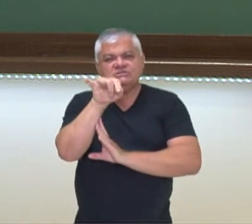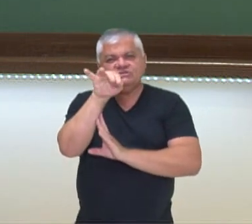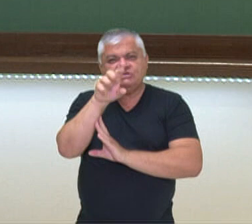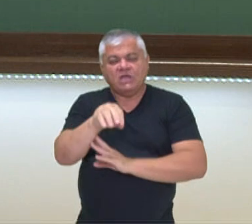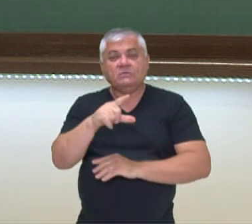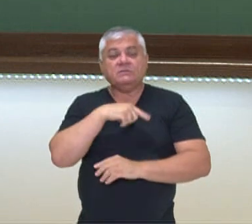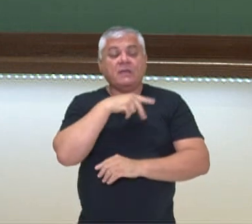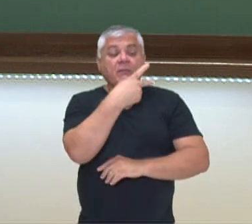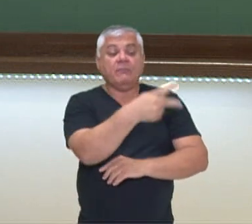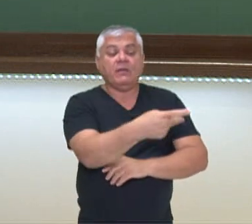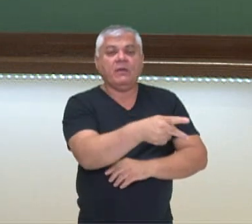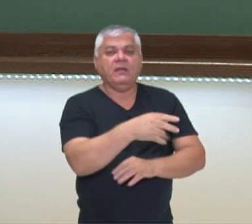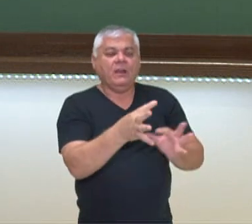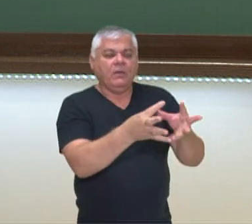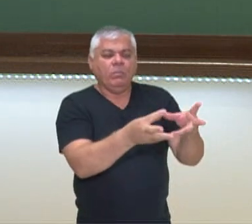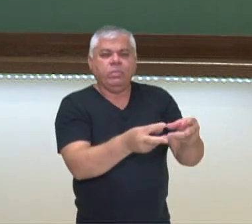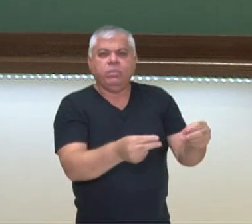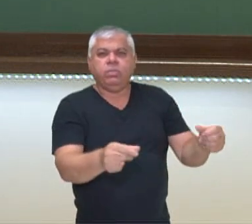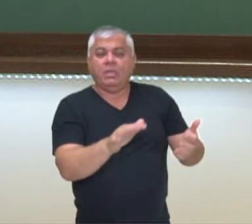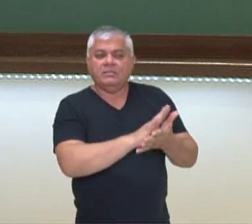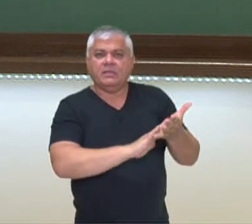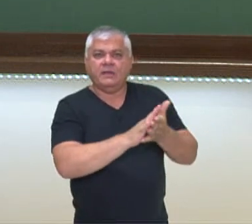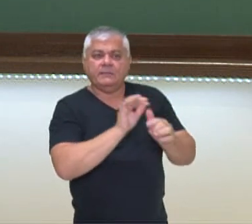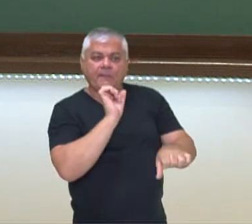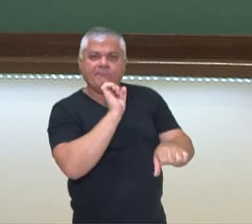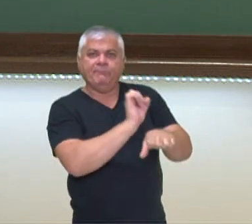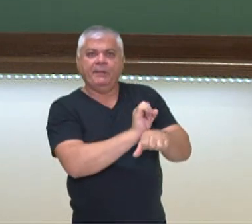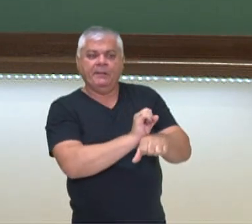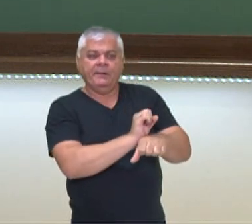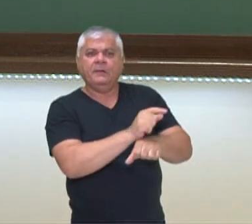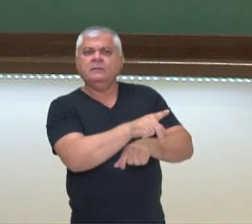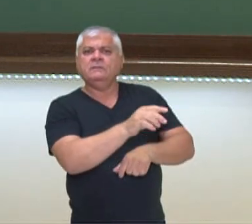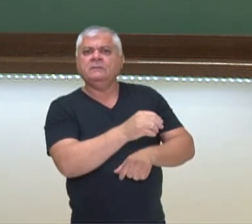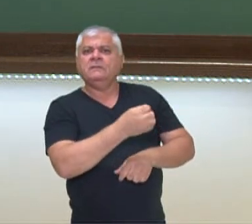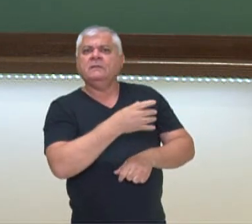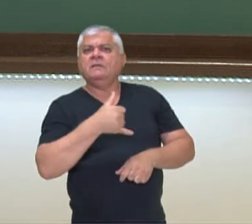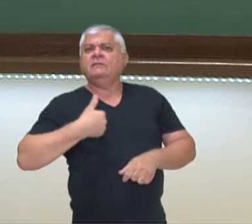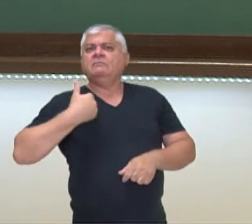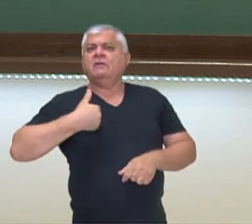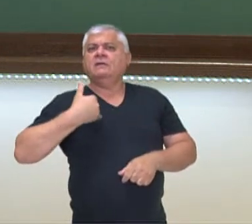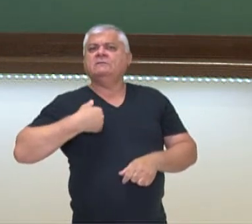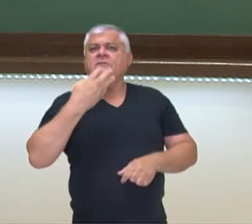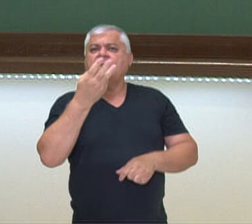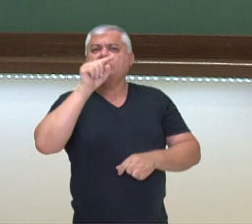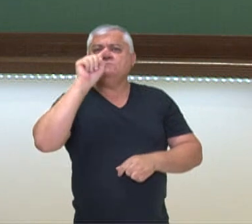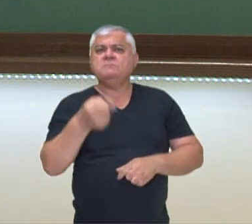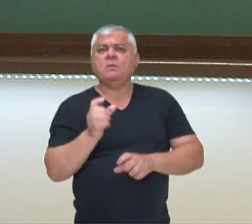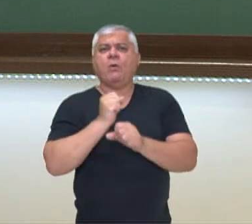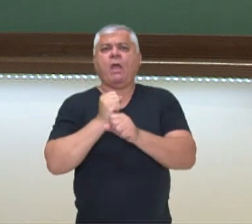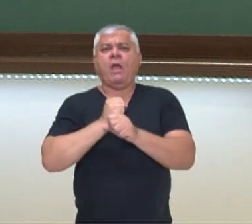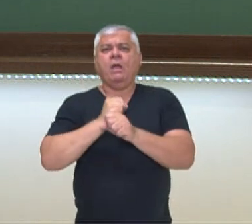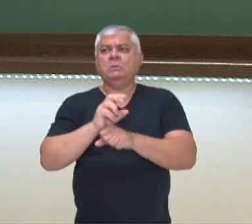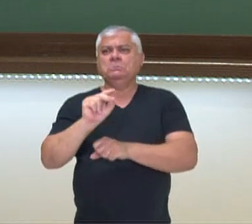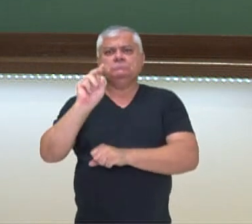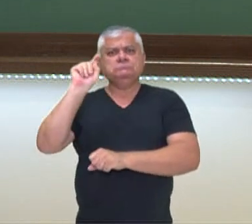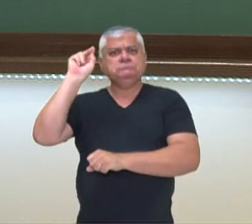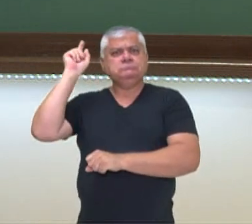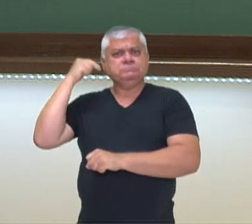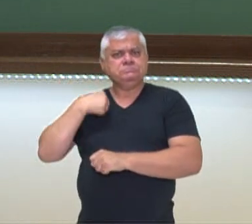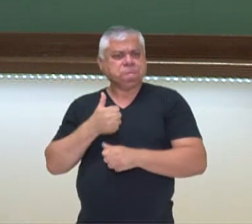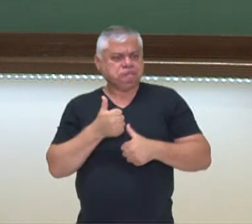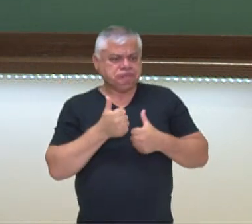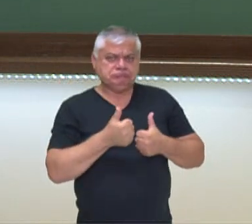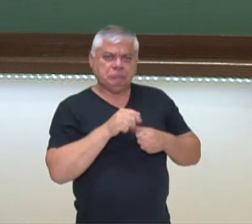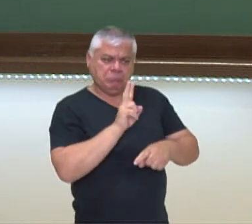essa múmia não se desgaste mais. Essa múmia tem mais de 3.000 anos de idade. E para a idade dela, ela está muito